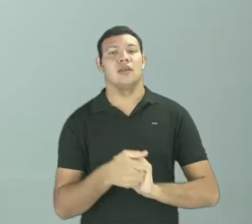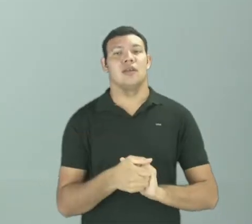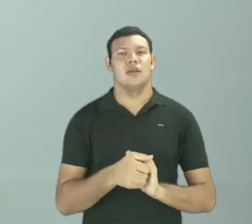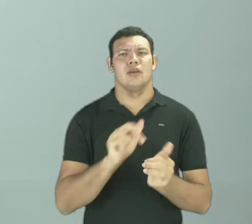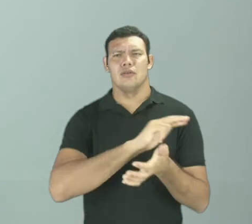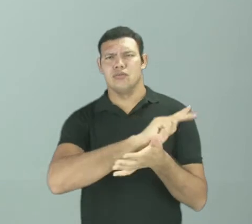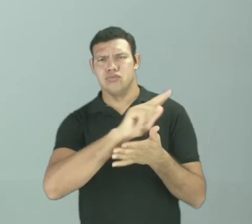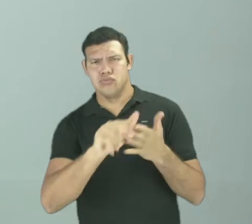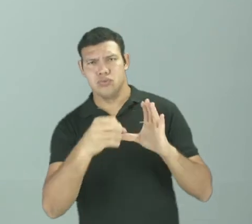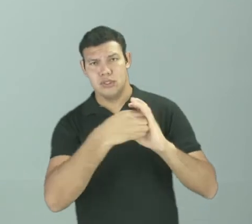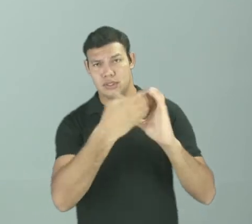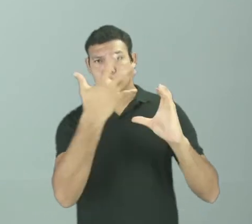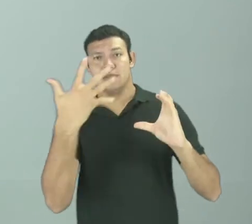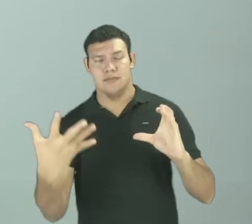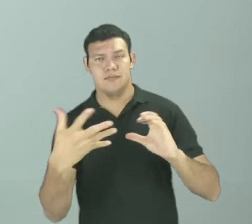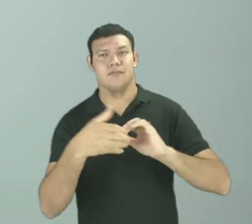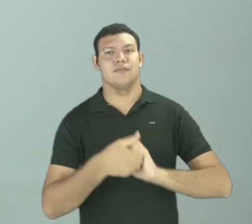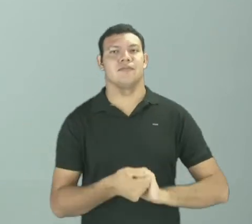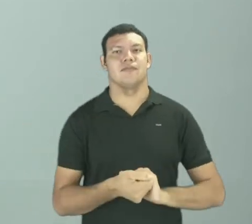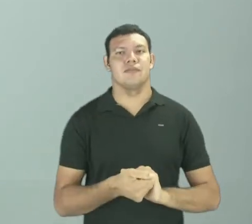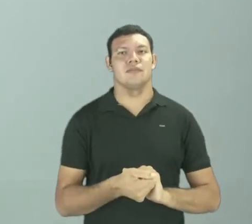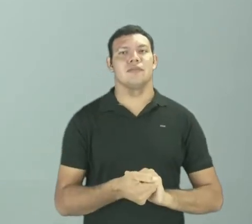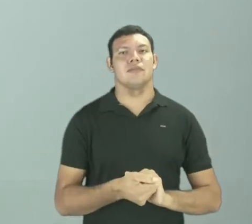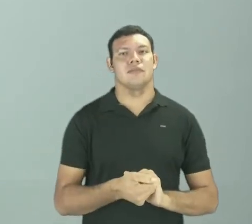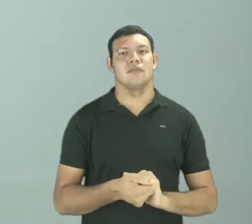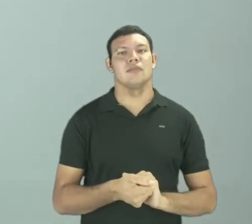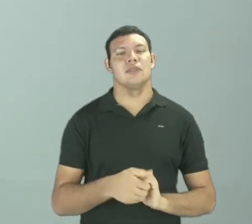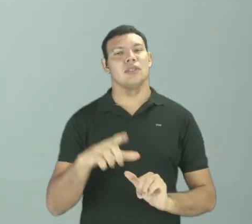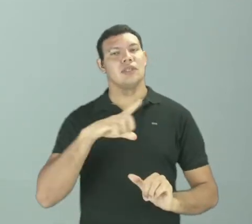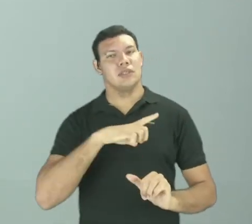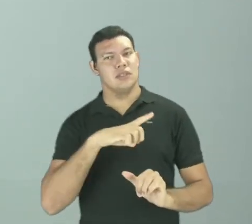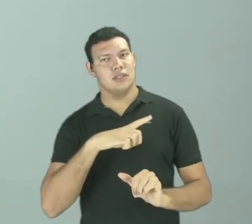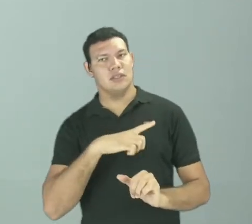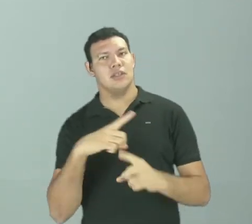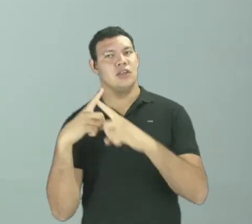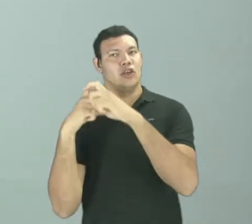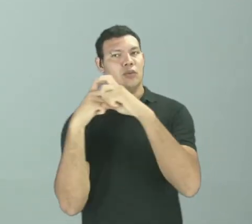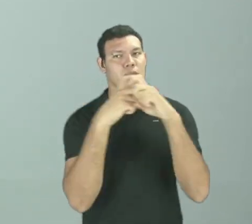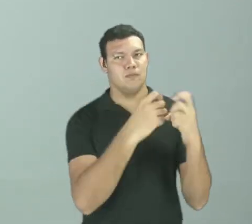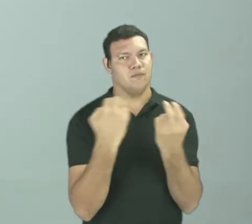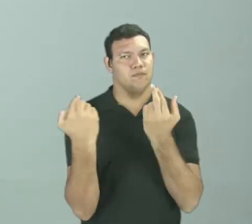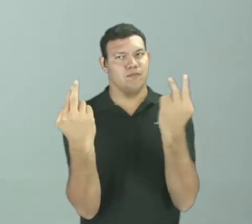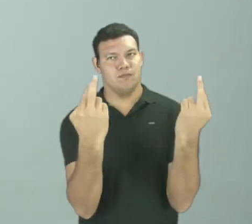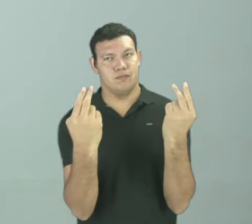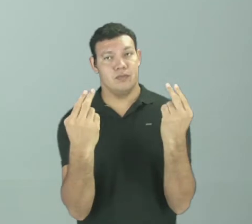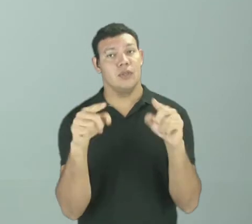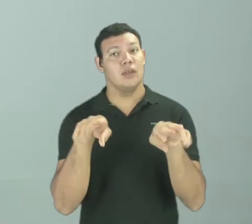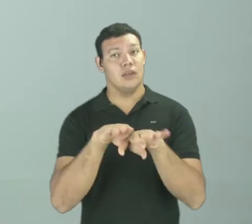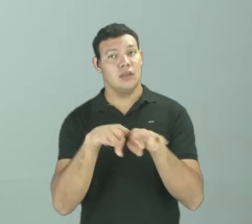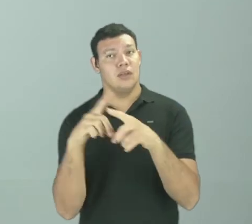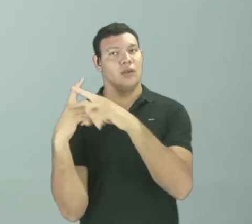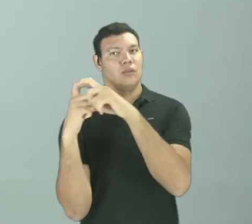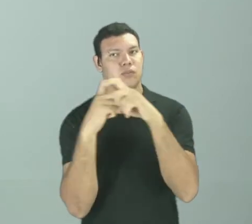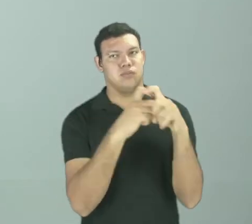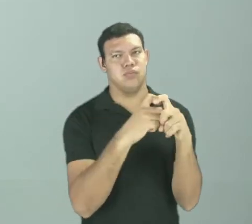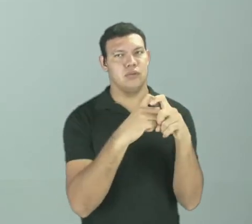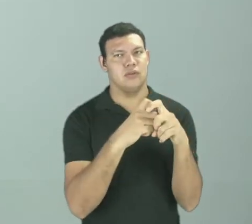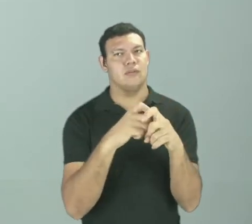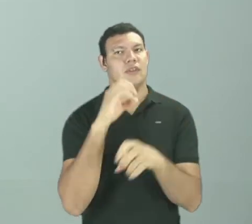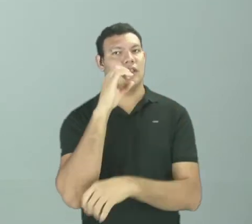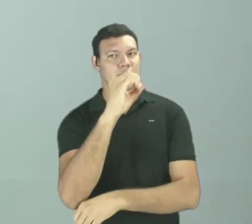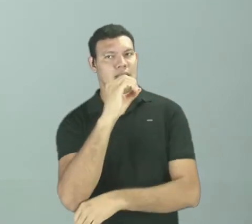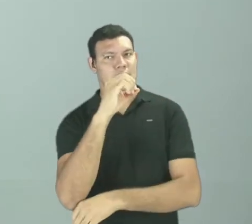também sobre os polinômios idênticos e os nulos. Hoje nós vamos trabalhar a adição